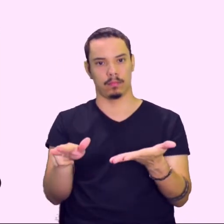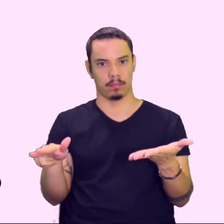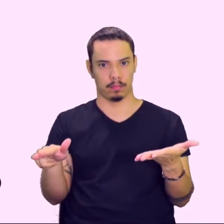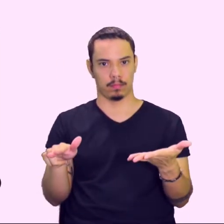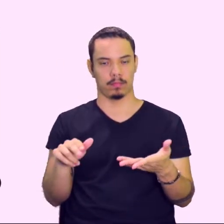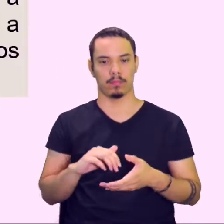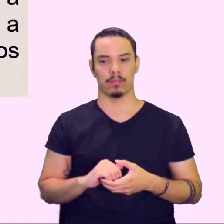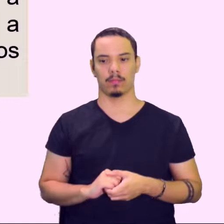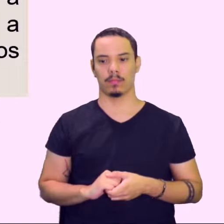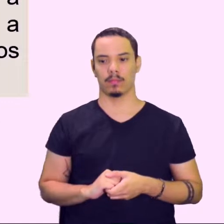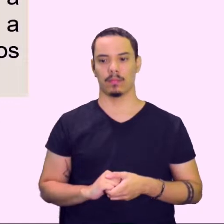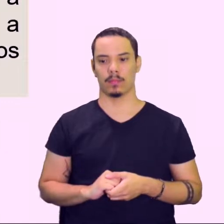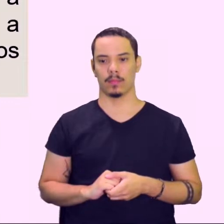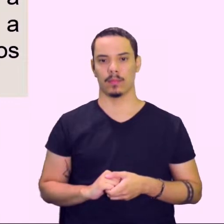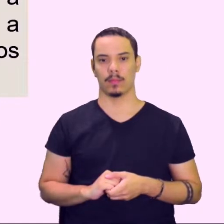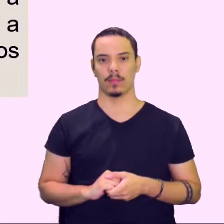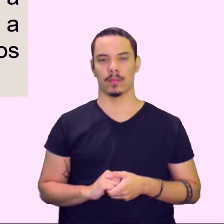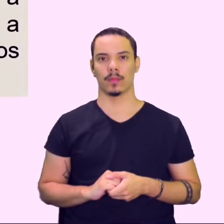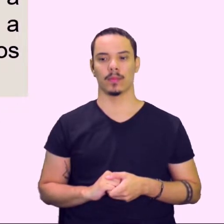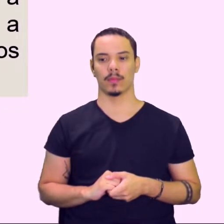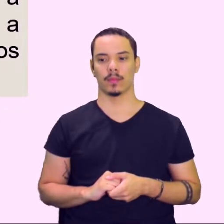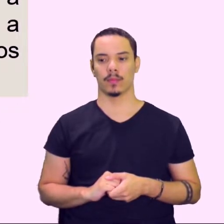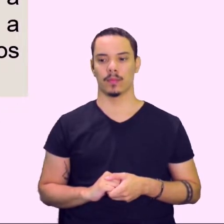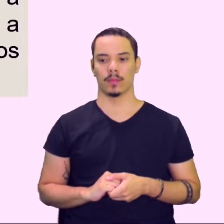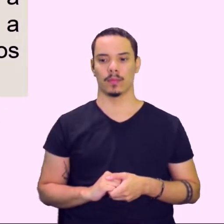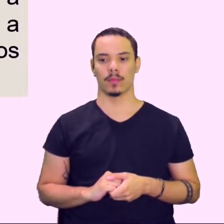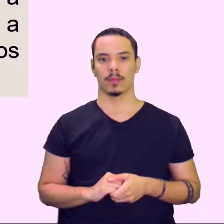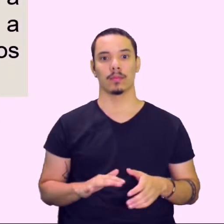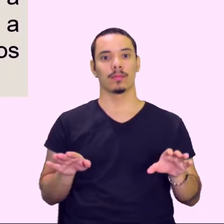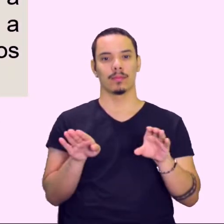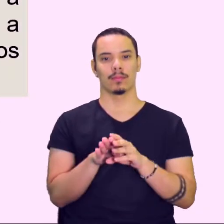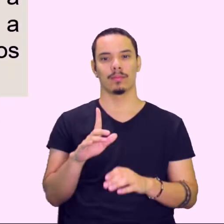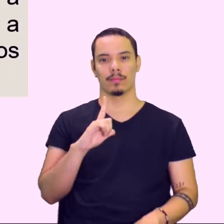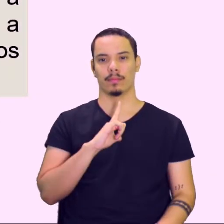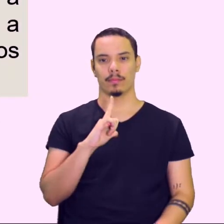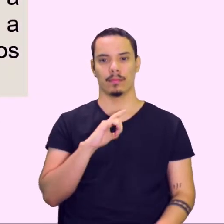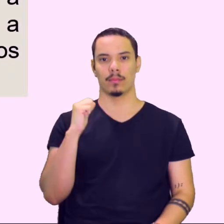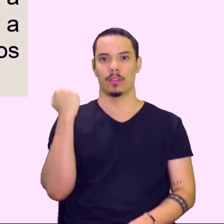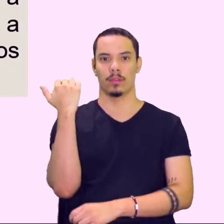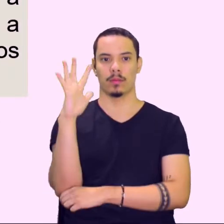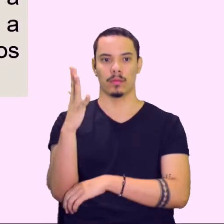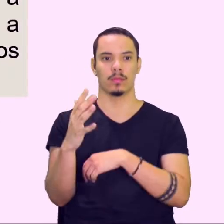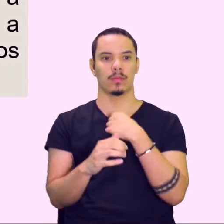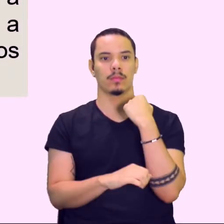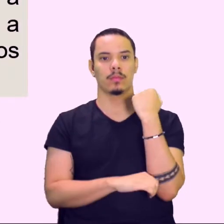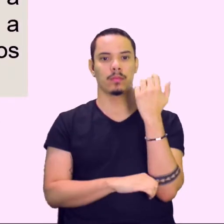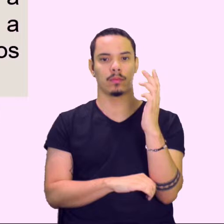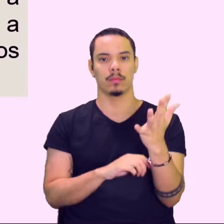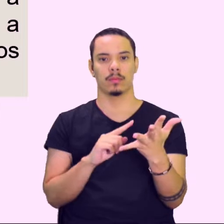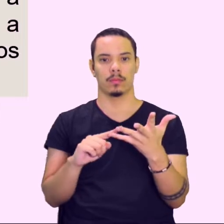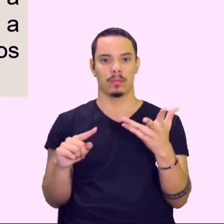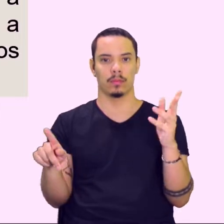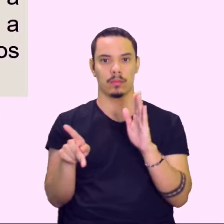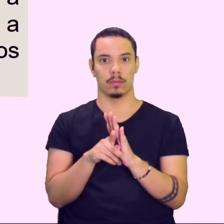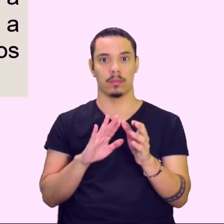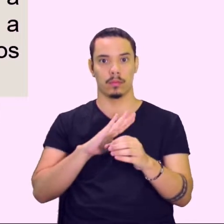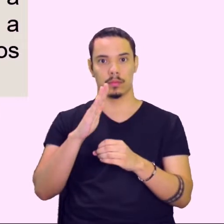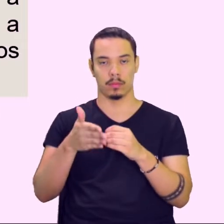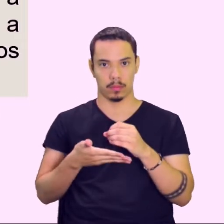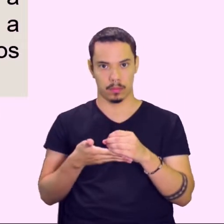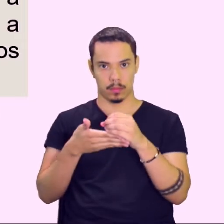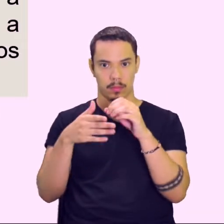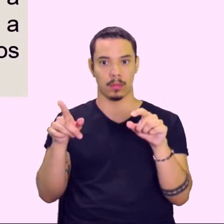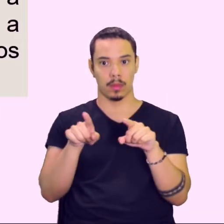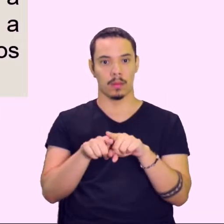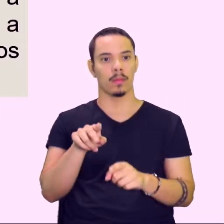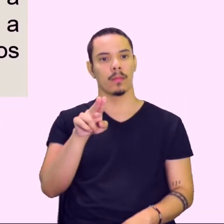Vamos lá, seguindo. E aí nós temos também as florestas nacionais e florestas de rendimento sustentado, também de